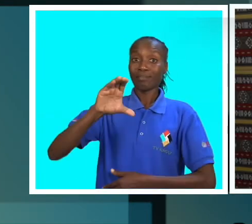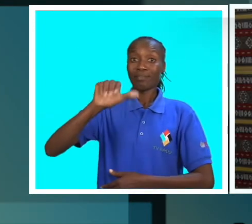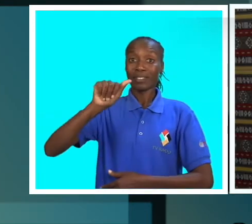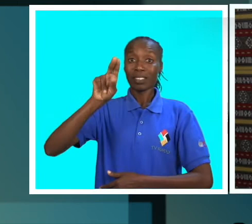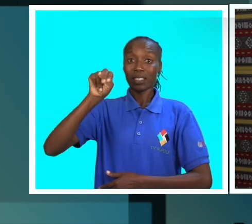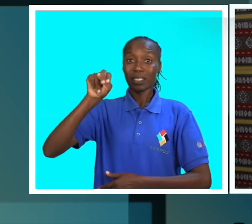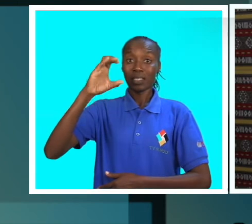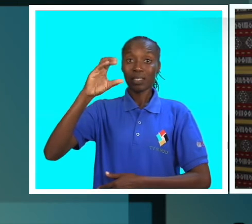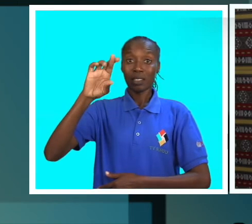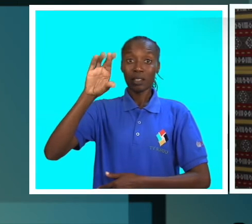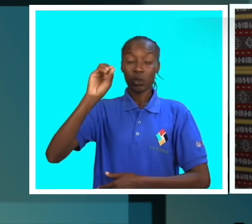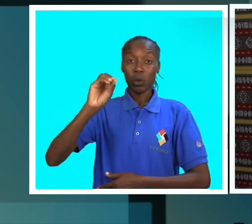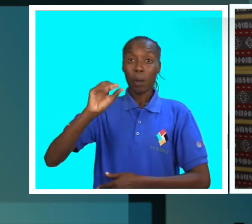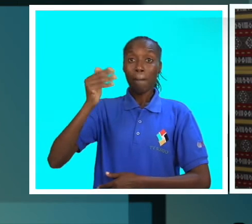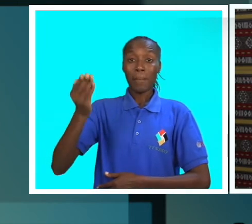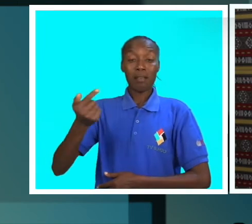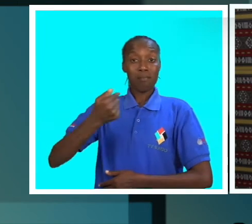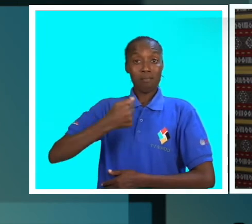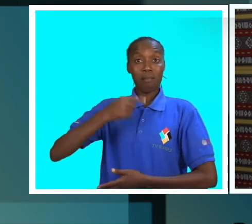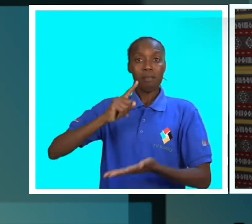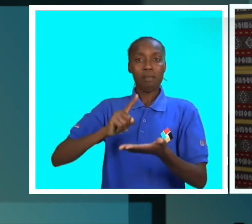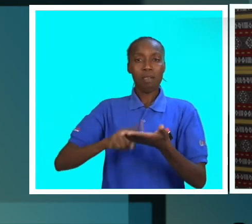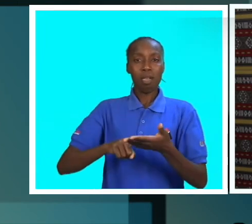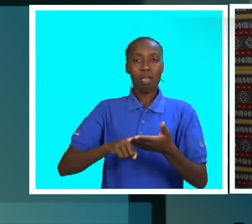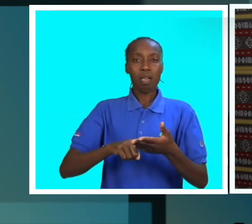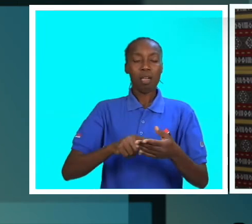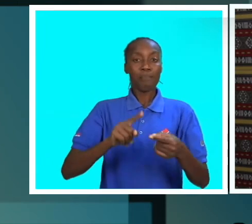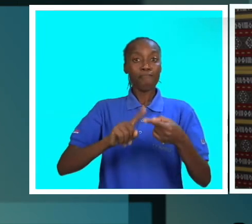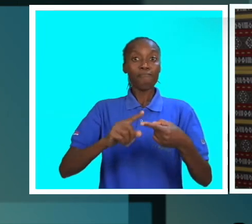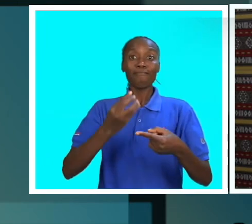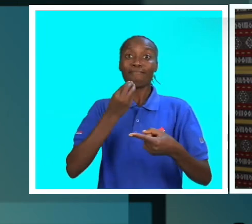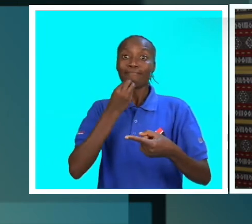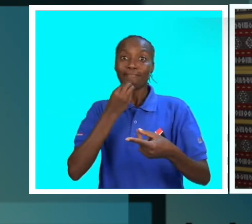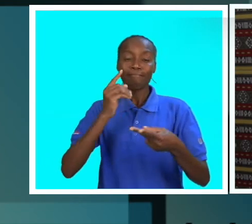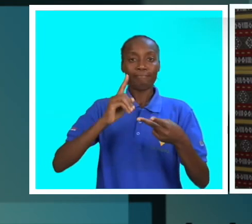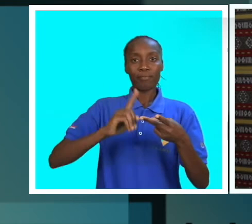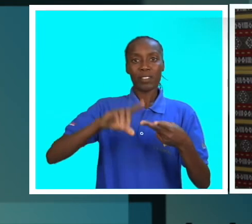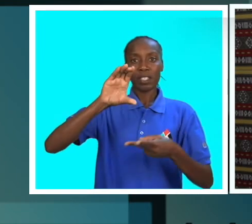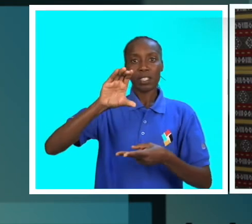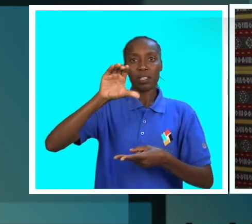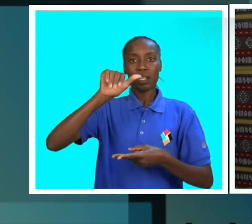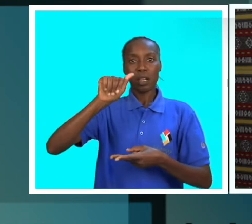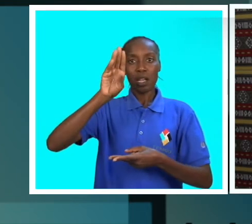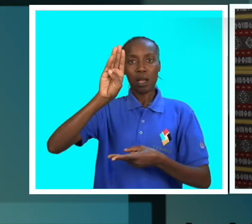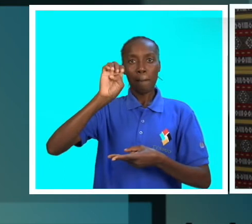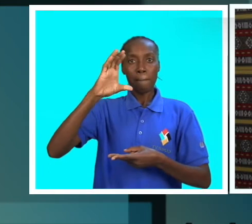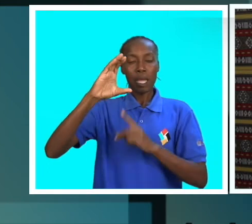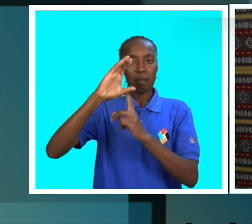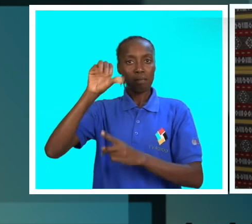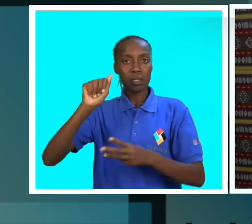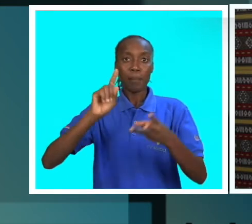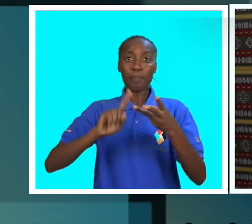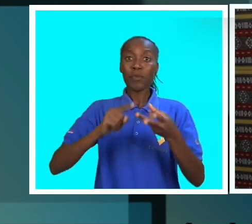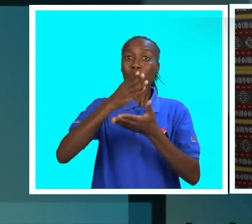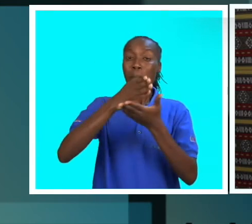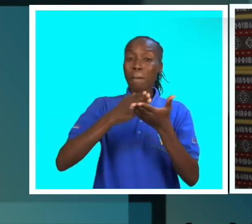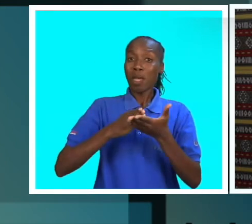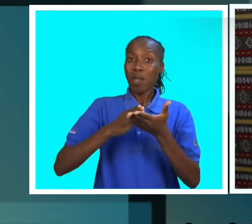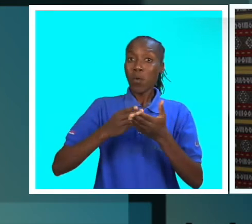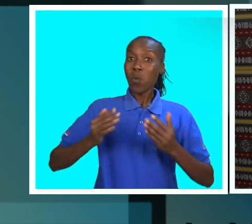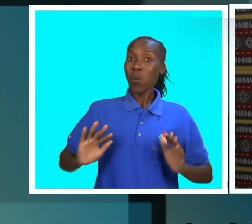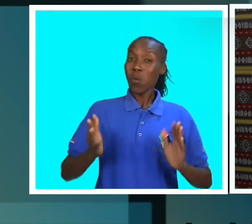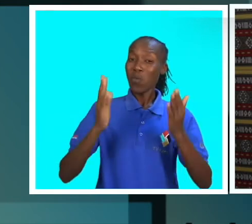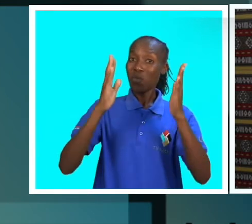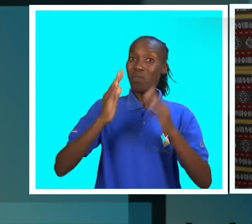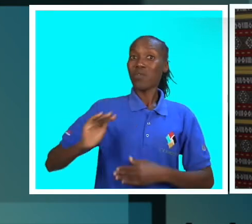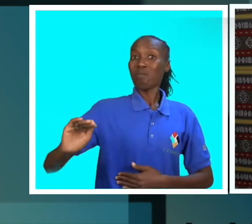para mim, é alimentação, é a cabeça, é o próprio ambiente que a gente vive, hoje em dia